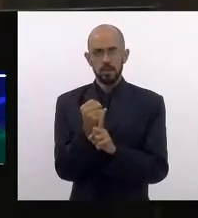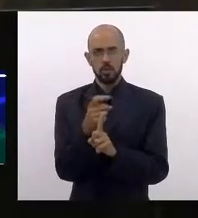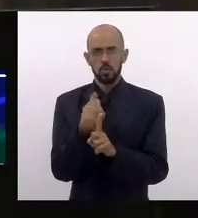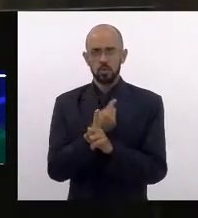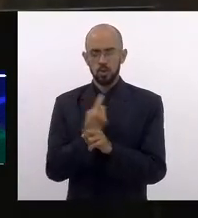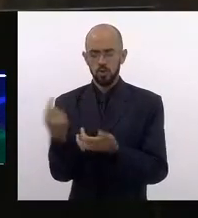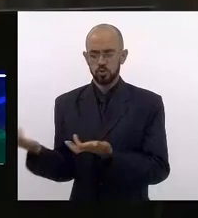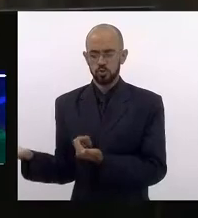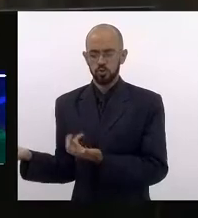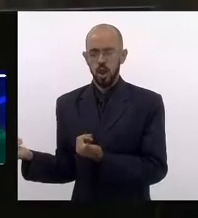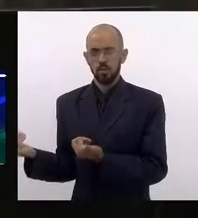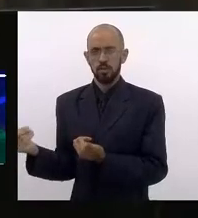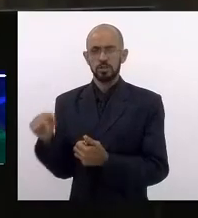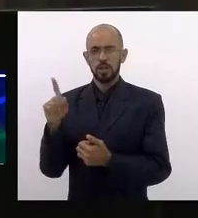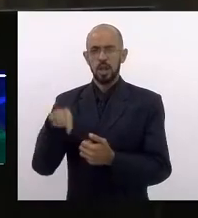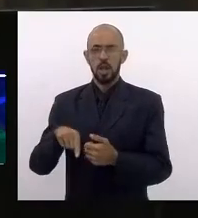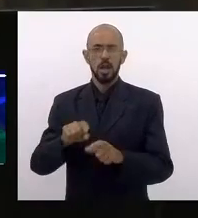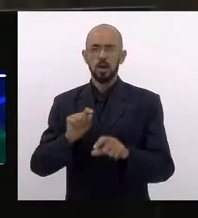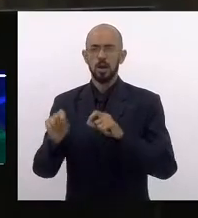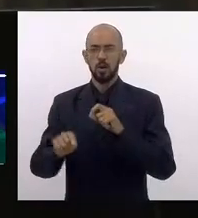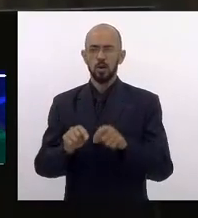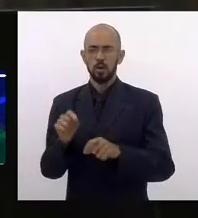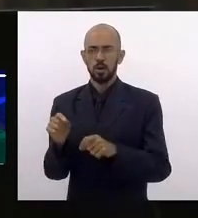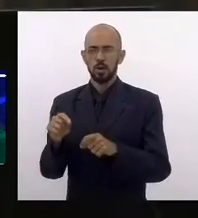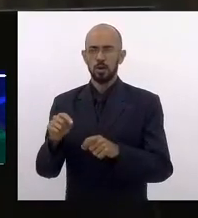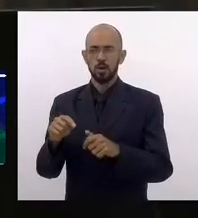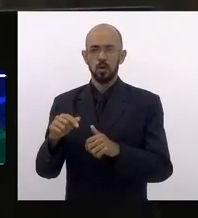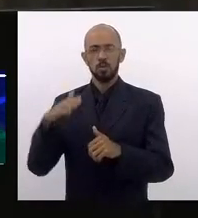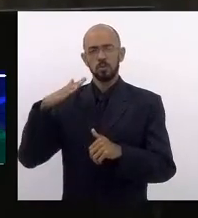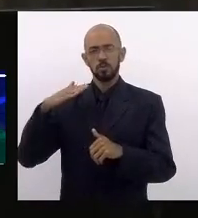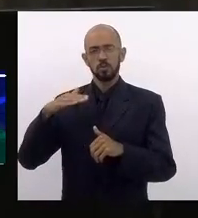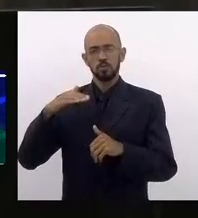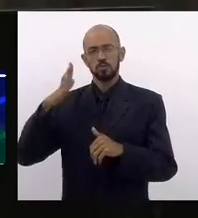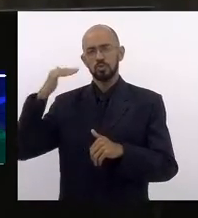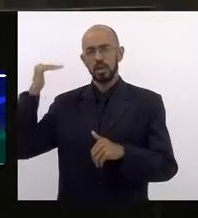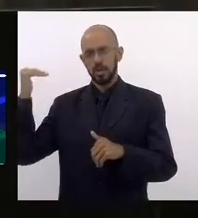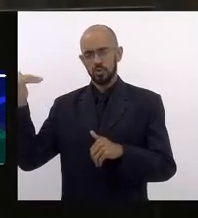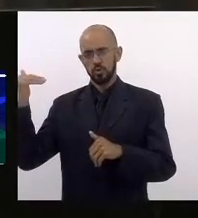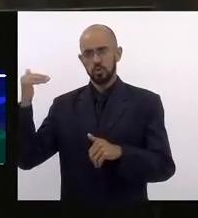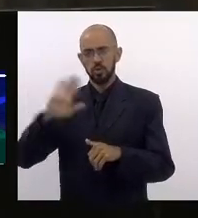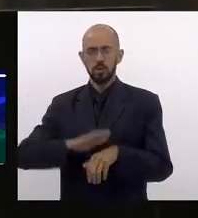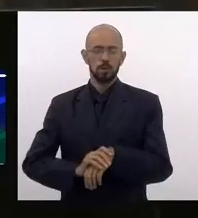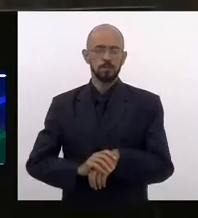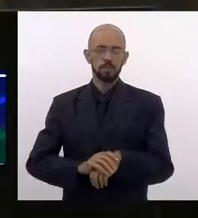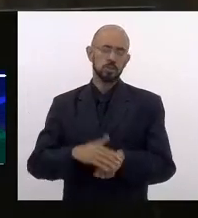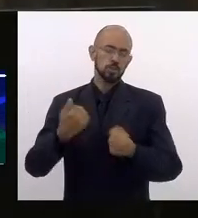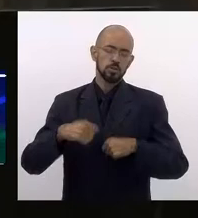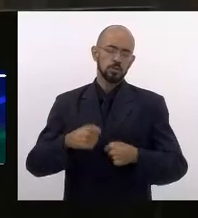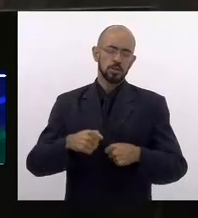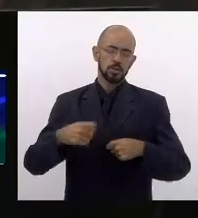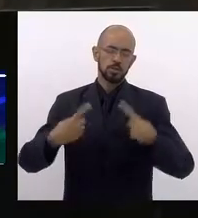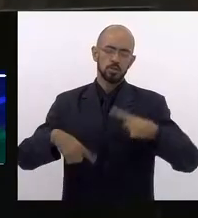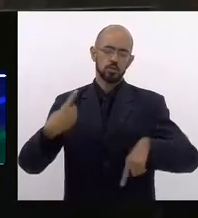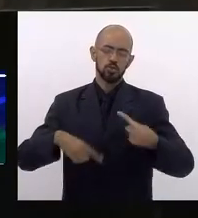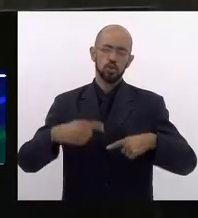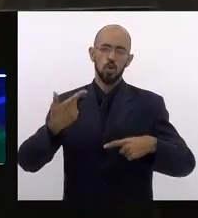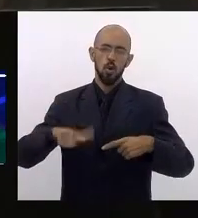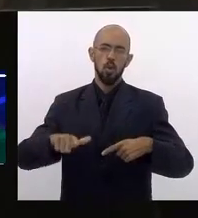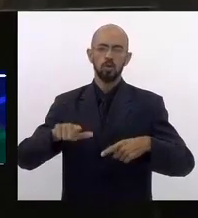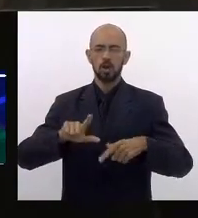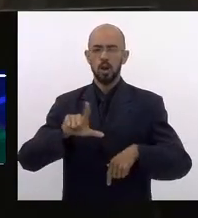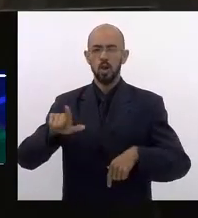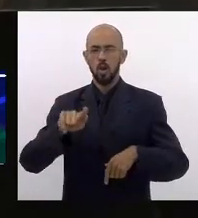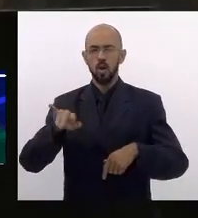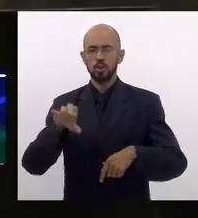juventude negra são consideradas como sucesso. A gente precisa disputar outra lógica de segurança pública para